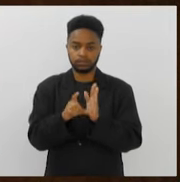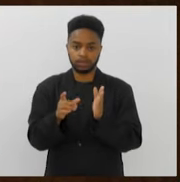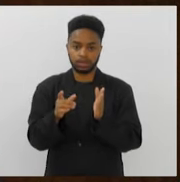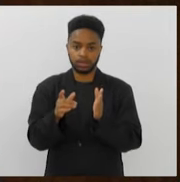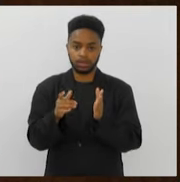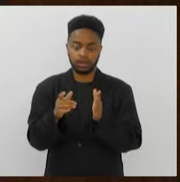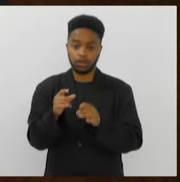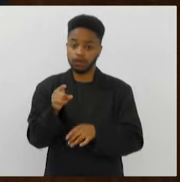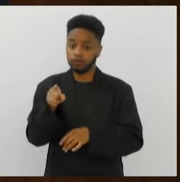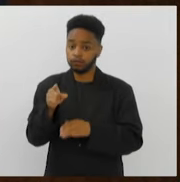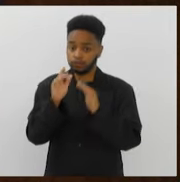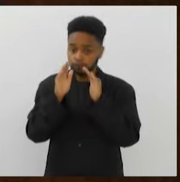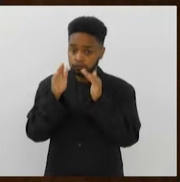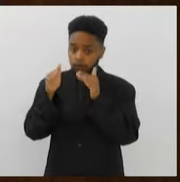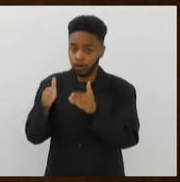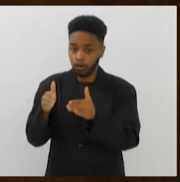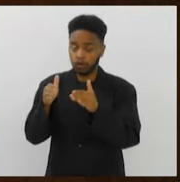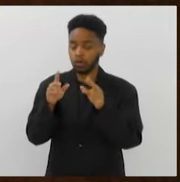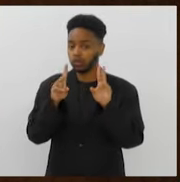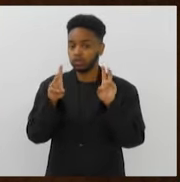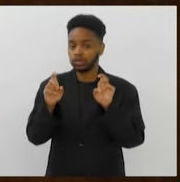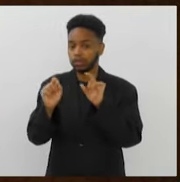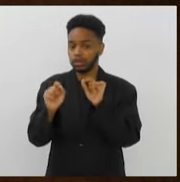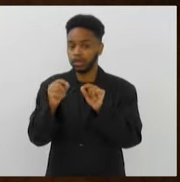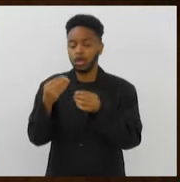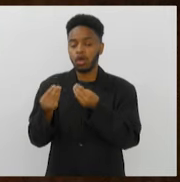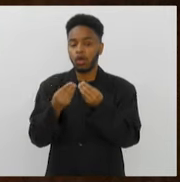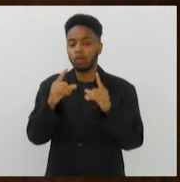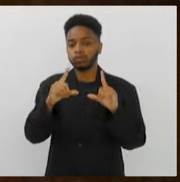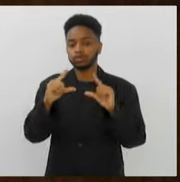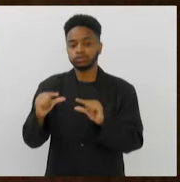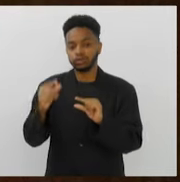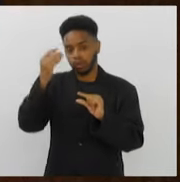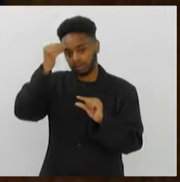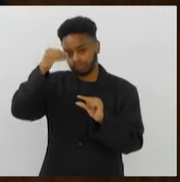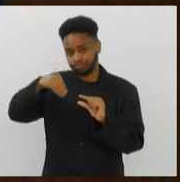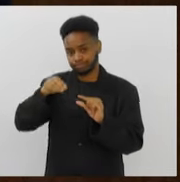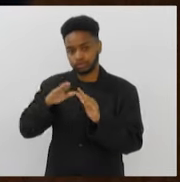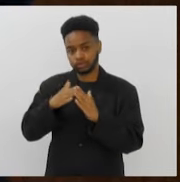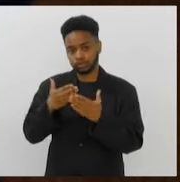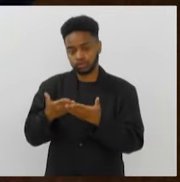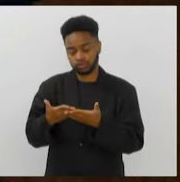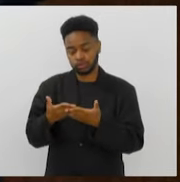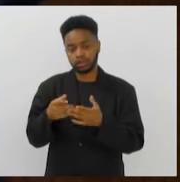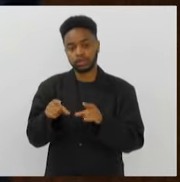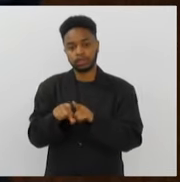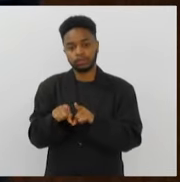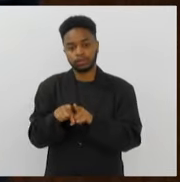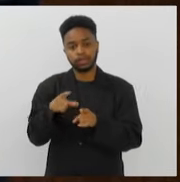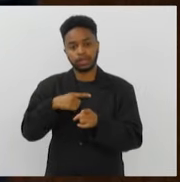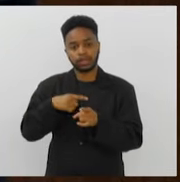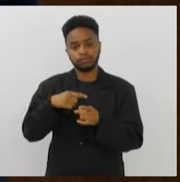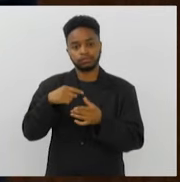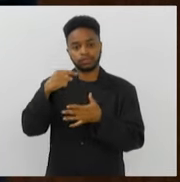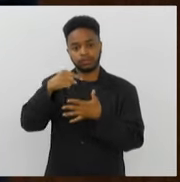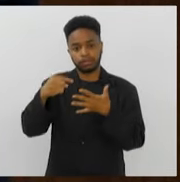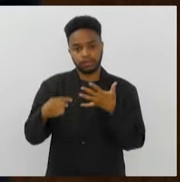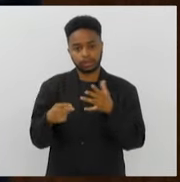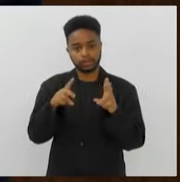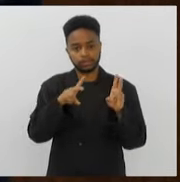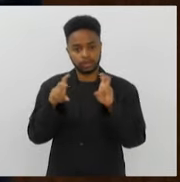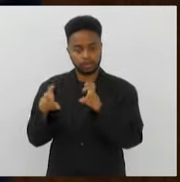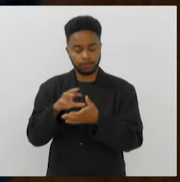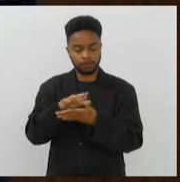Vossa Excelência foca na questão de combater a evasão, né? E várias são as razões, razões econômicas,